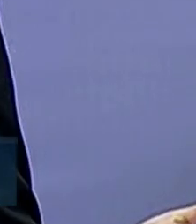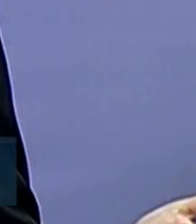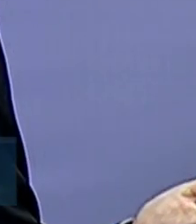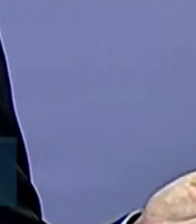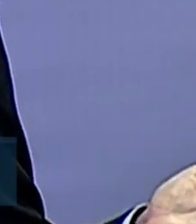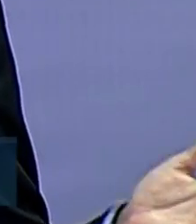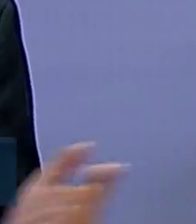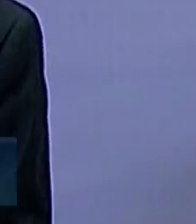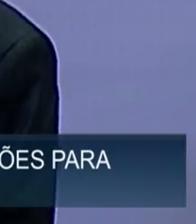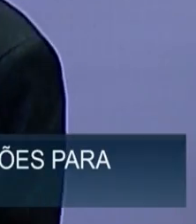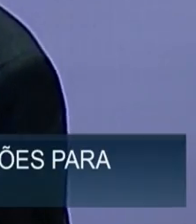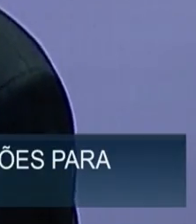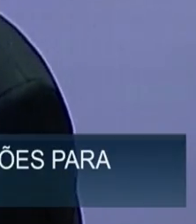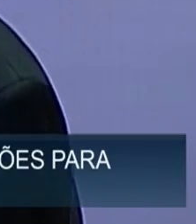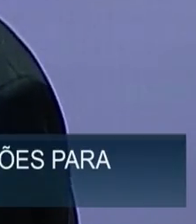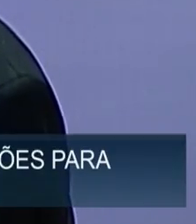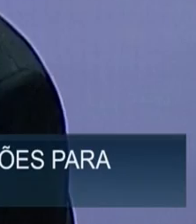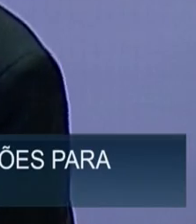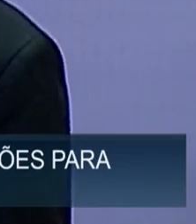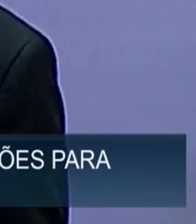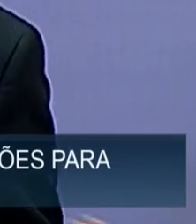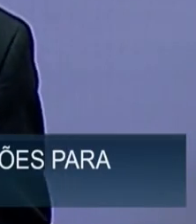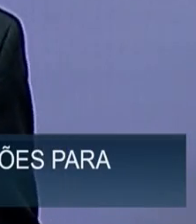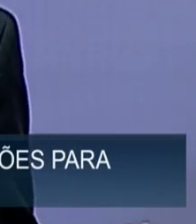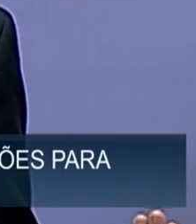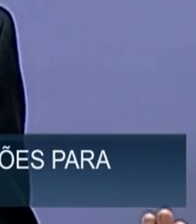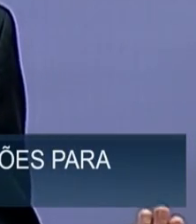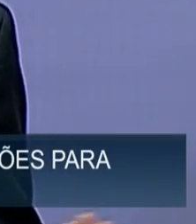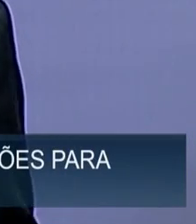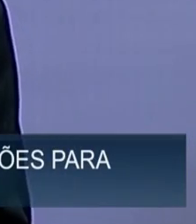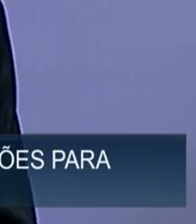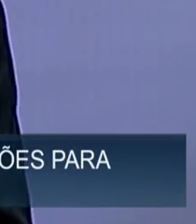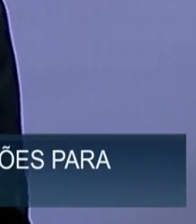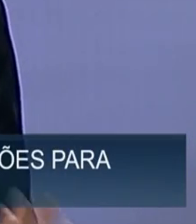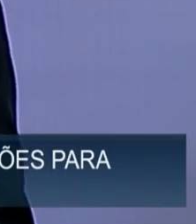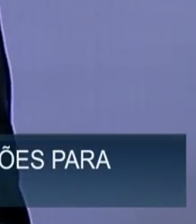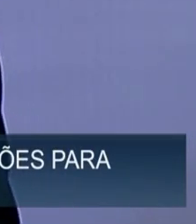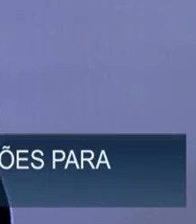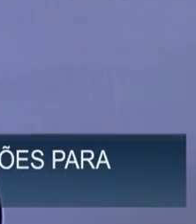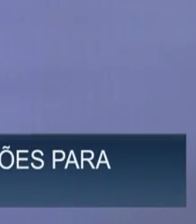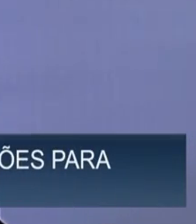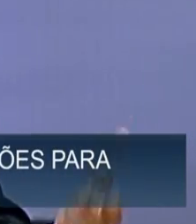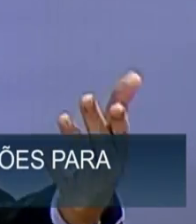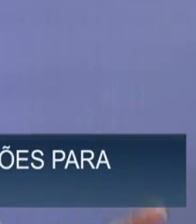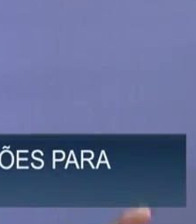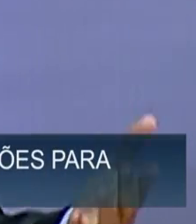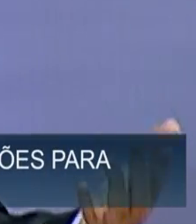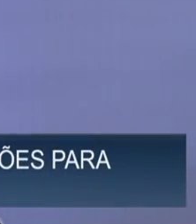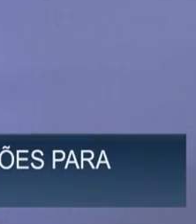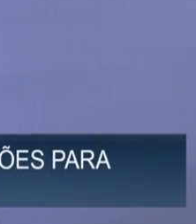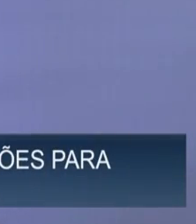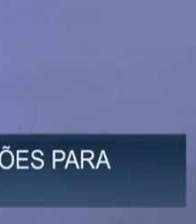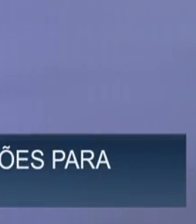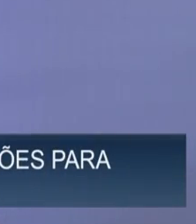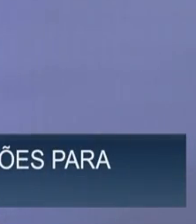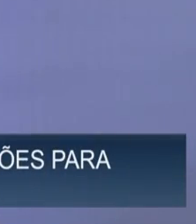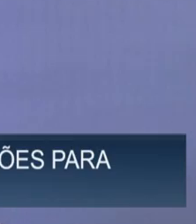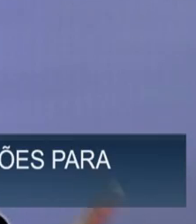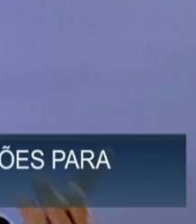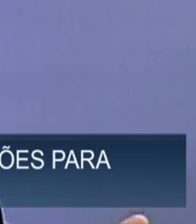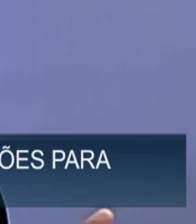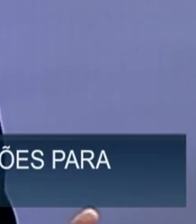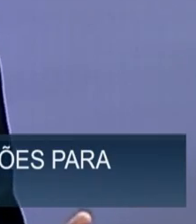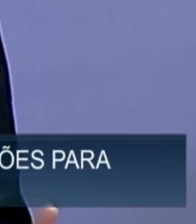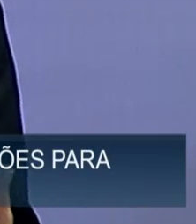nossas unidades básicas de saúde, se não em todas, porque tem uma dimensão de escala, mas nós temos que ter a possibilidade de ter uma maca ginecológica,